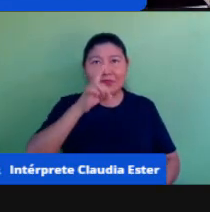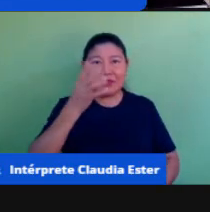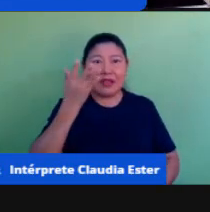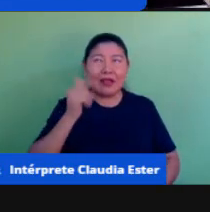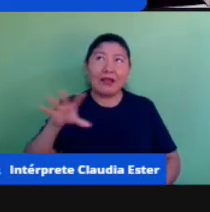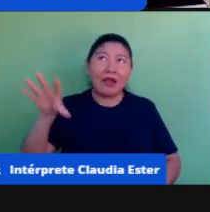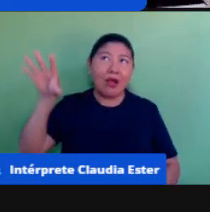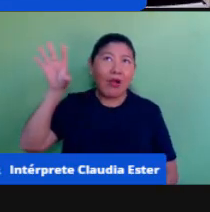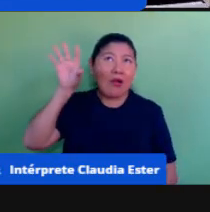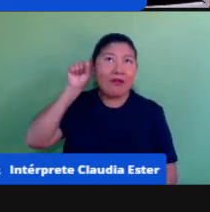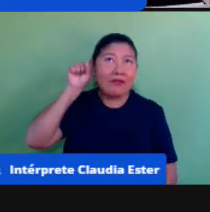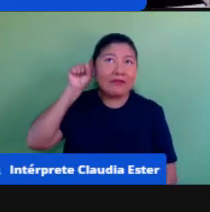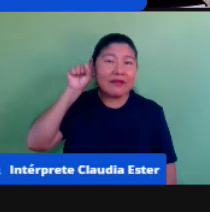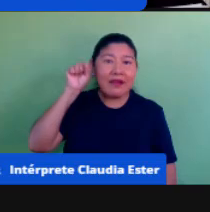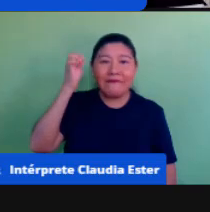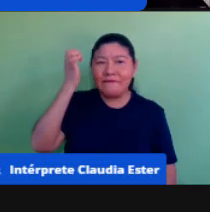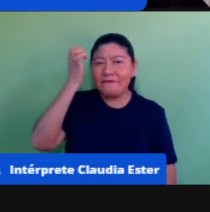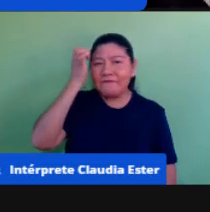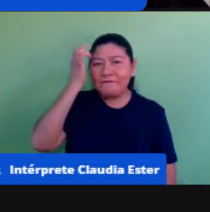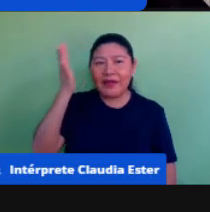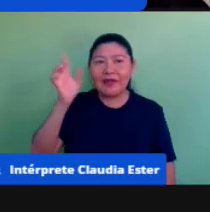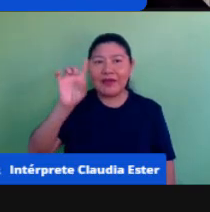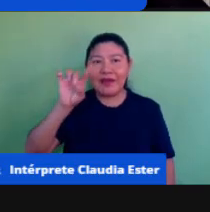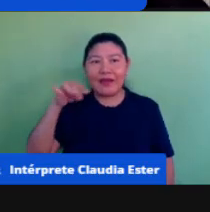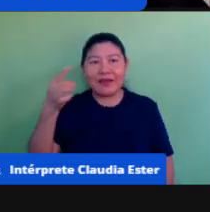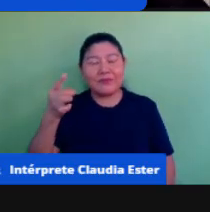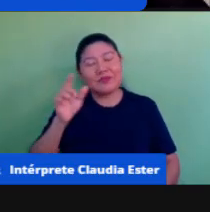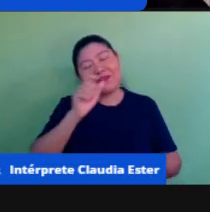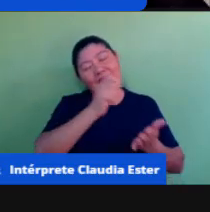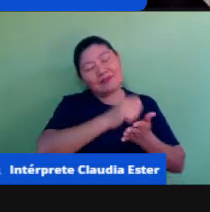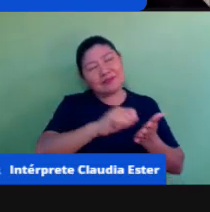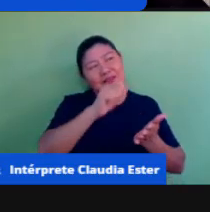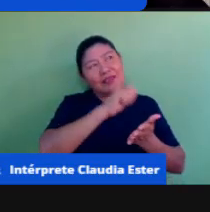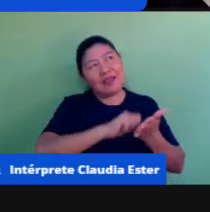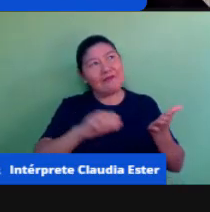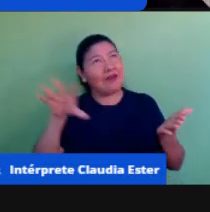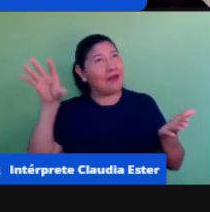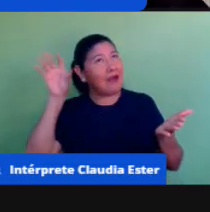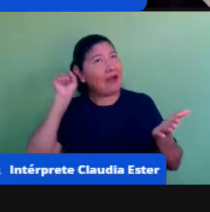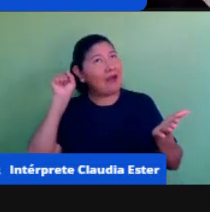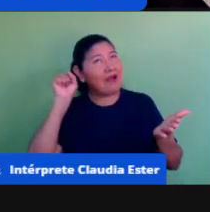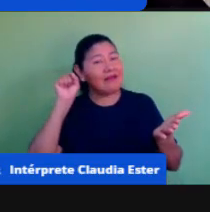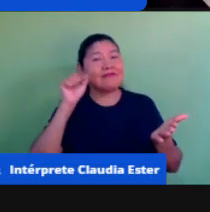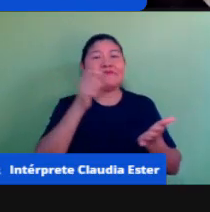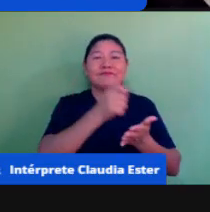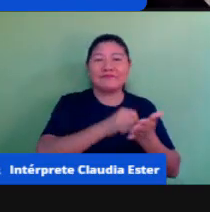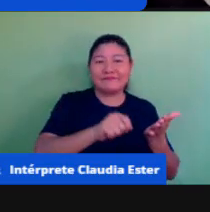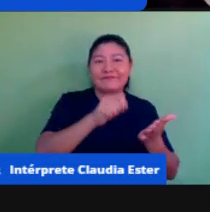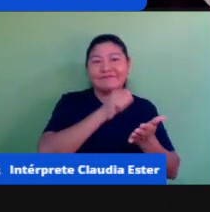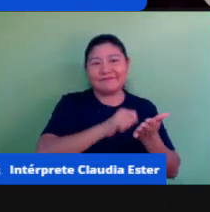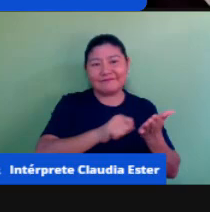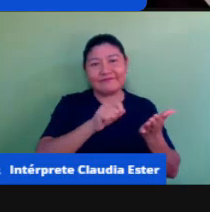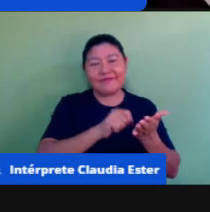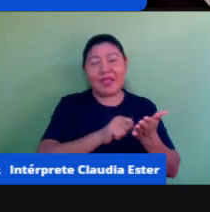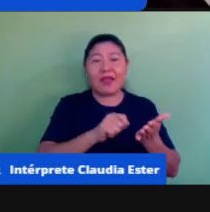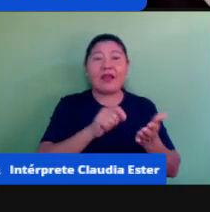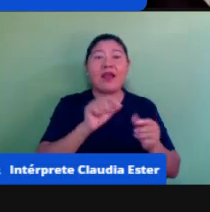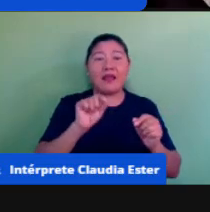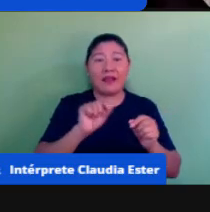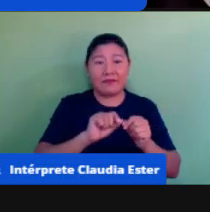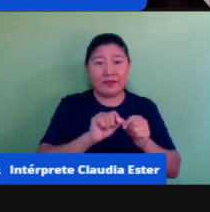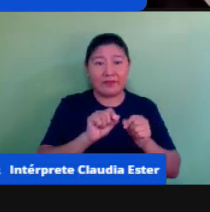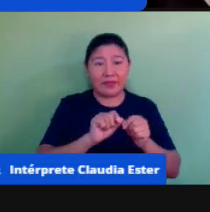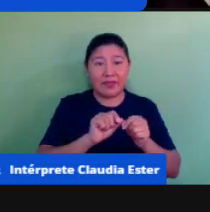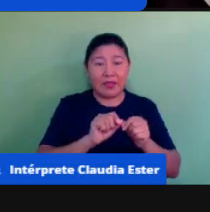fica bem mais fácil dela depois estar transcrevendo isso para o caderno, para uma folha, né?